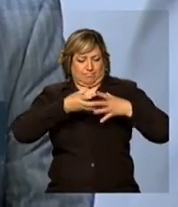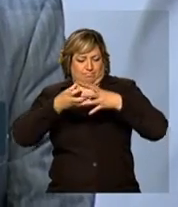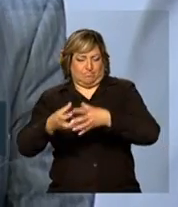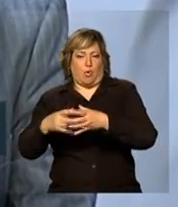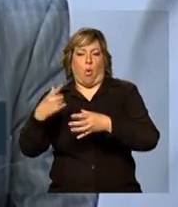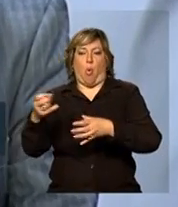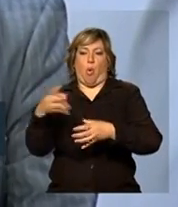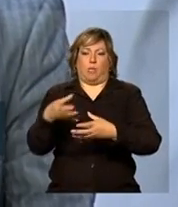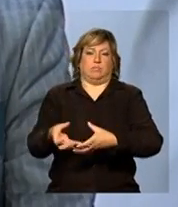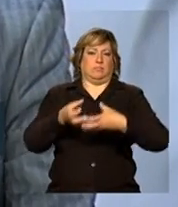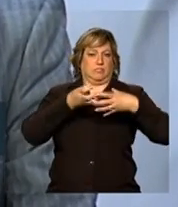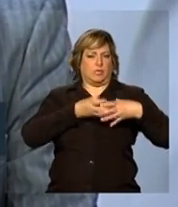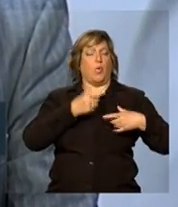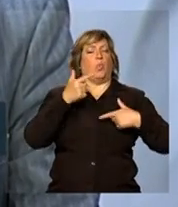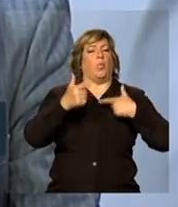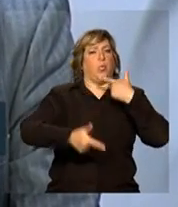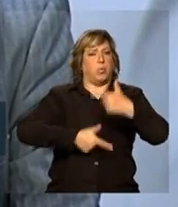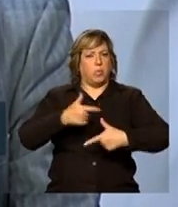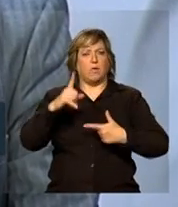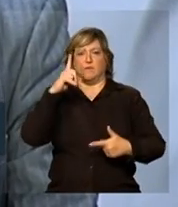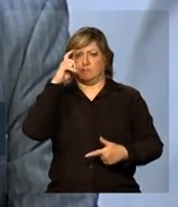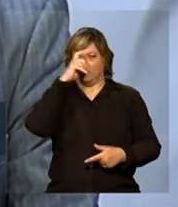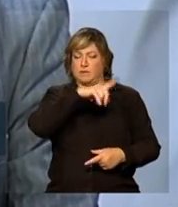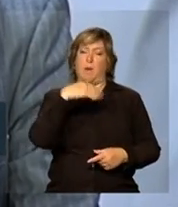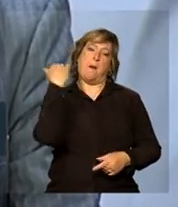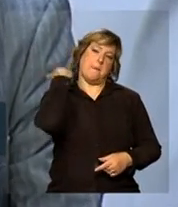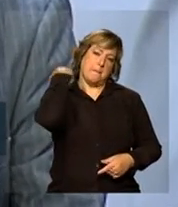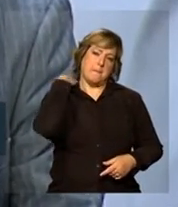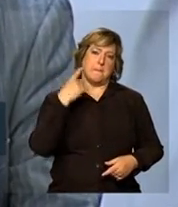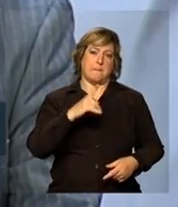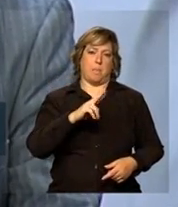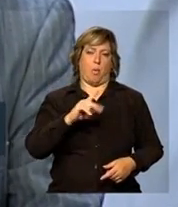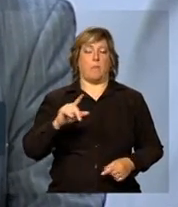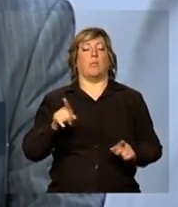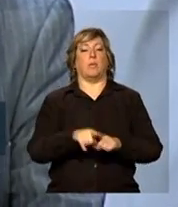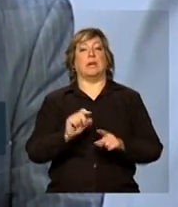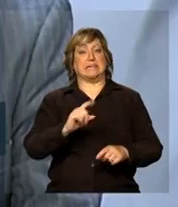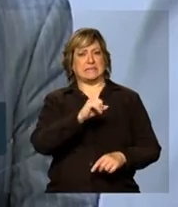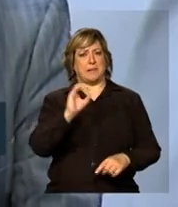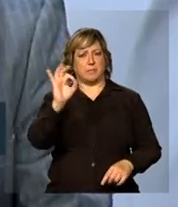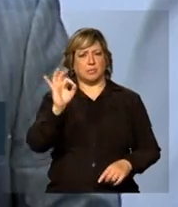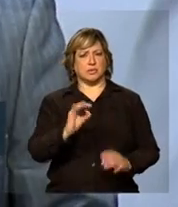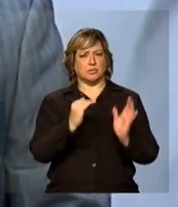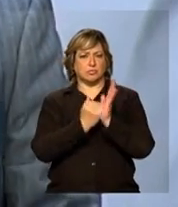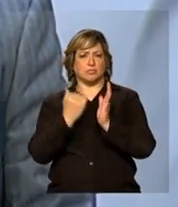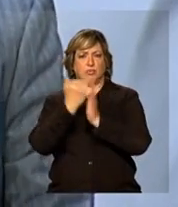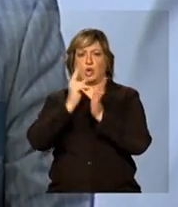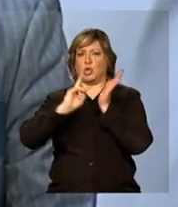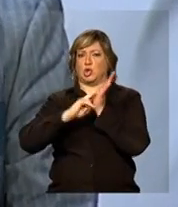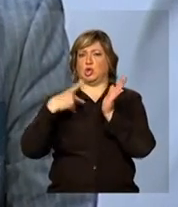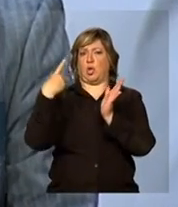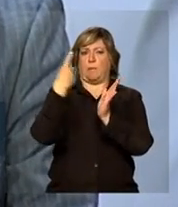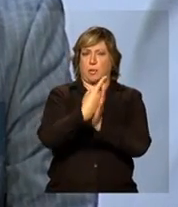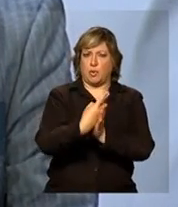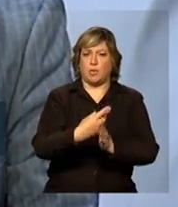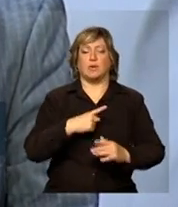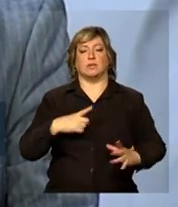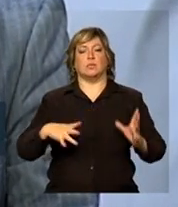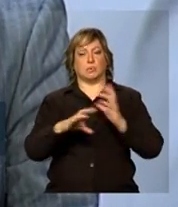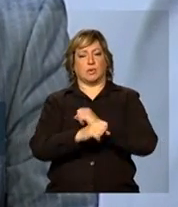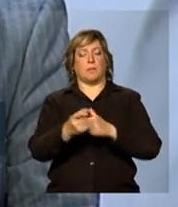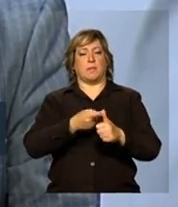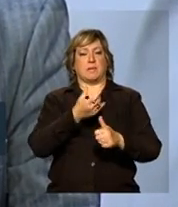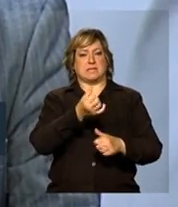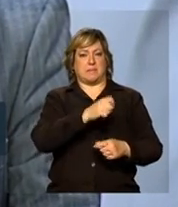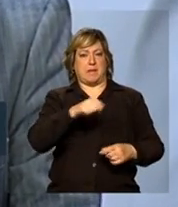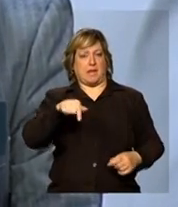e nós tivemos um aumento, né, em relação ao pulmão, 100%, dobrou o número de transplantes realizados de pulmão no primeiro semestre